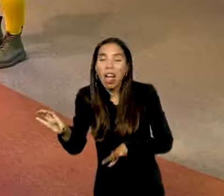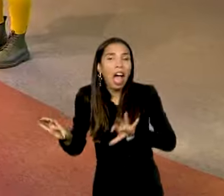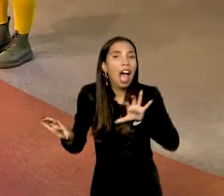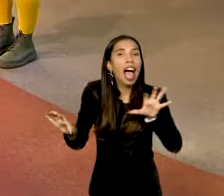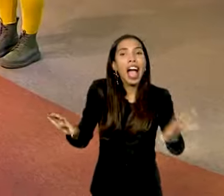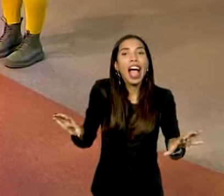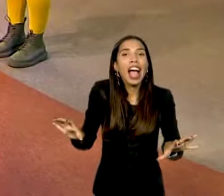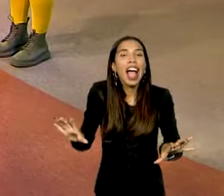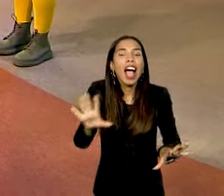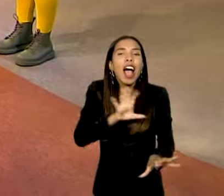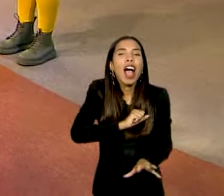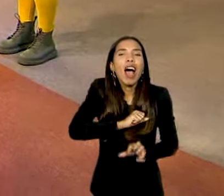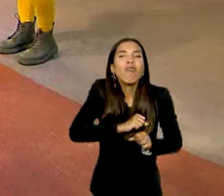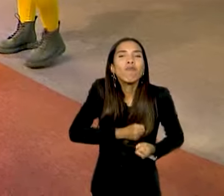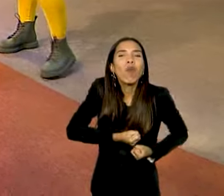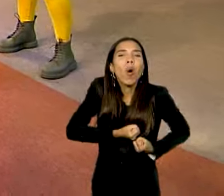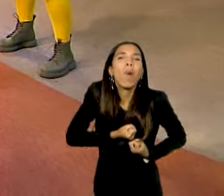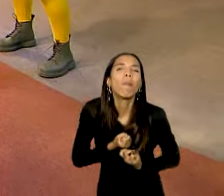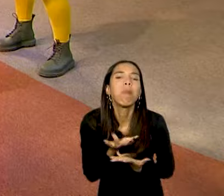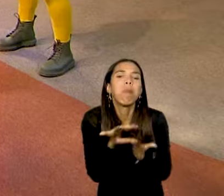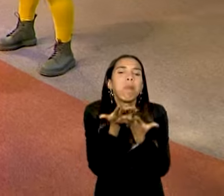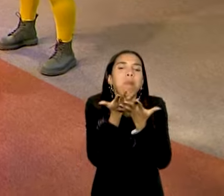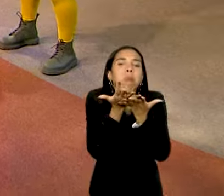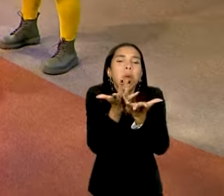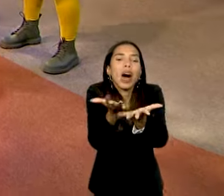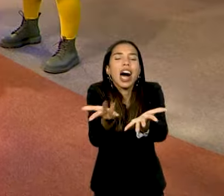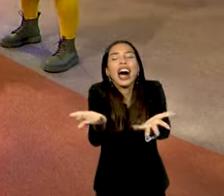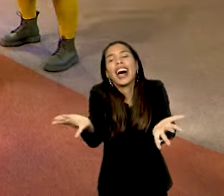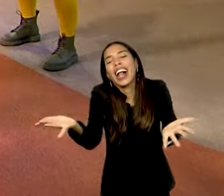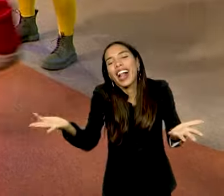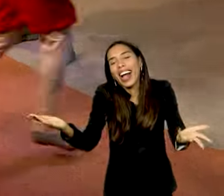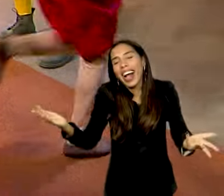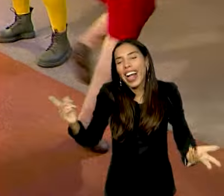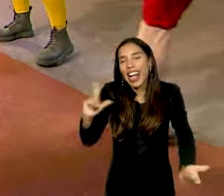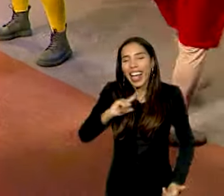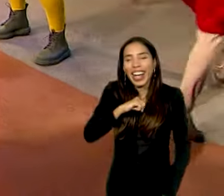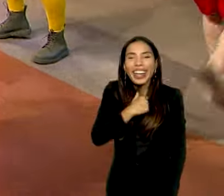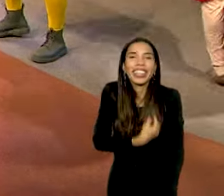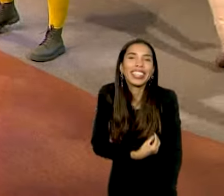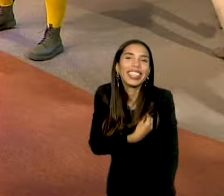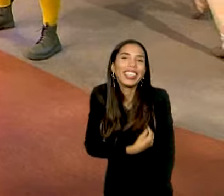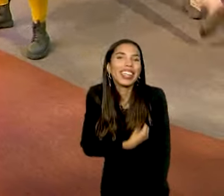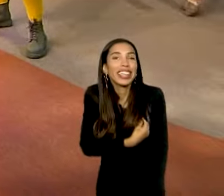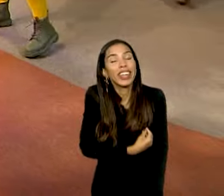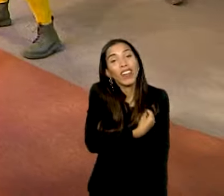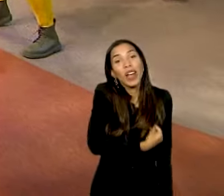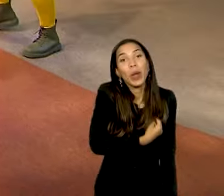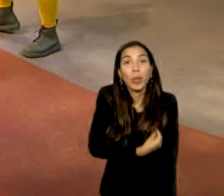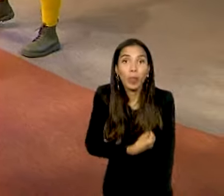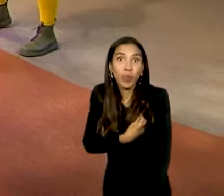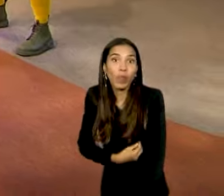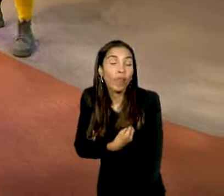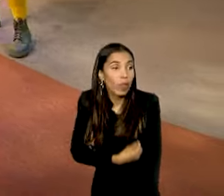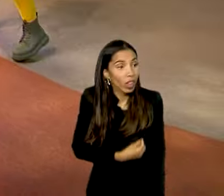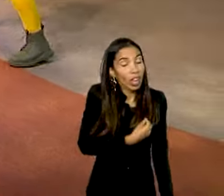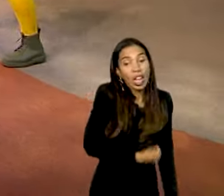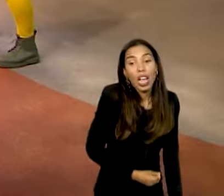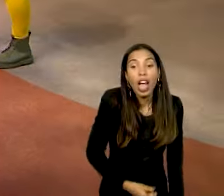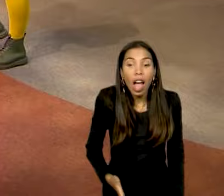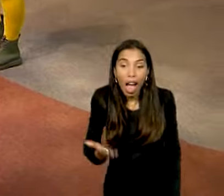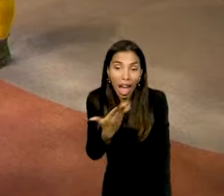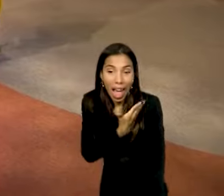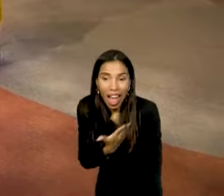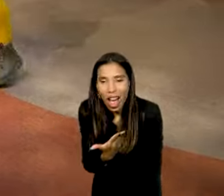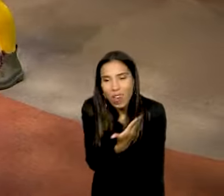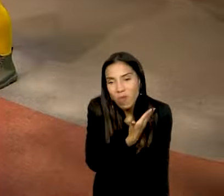o amor se multiplica e se espalha por todo lado. Para ver melhor,